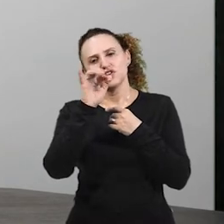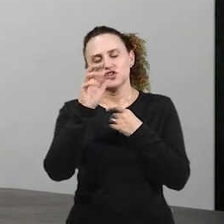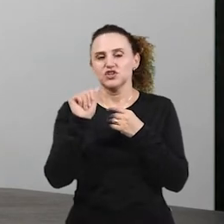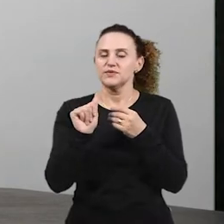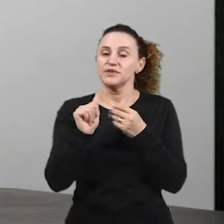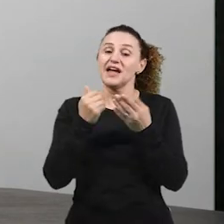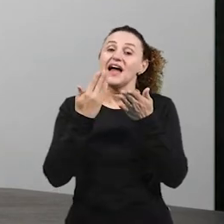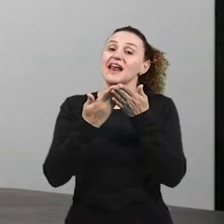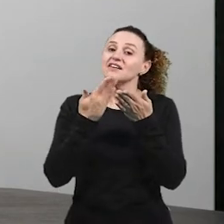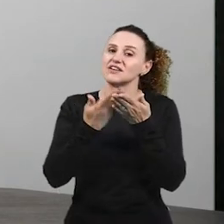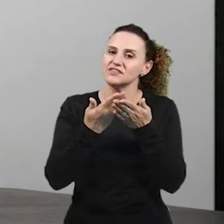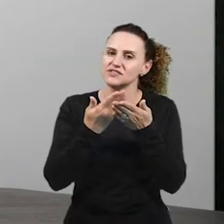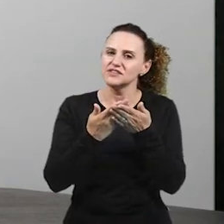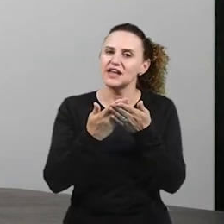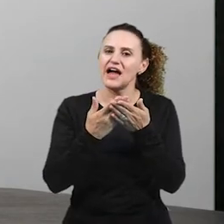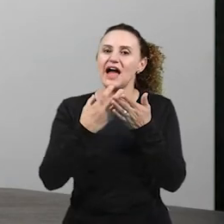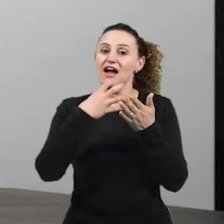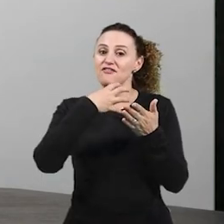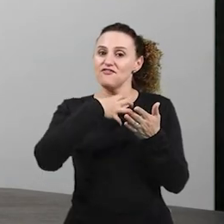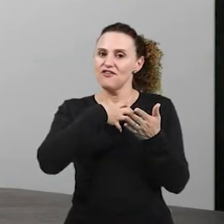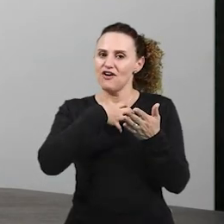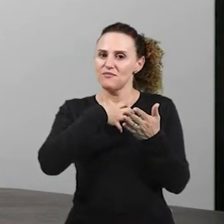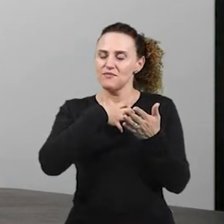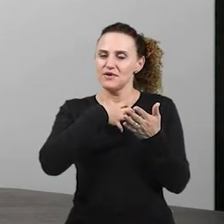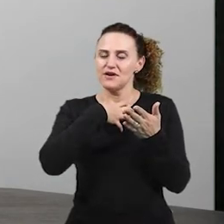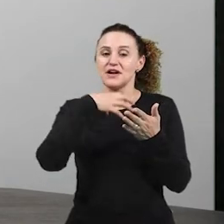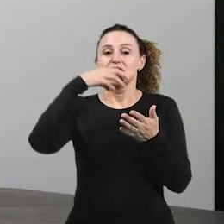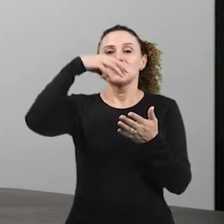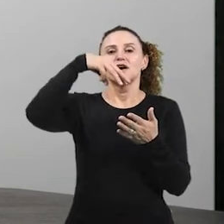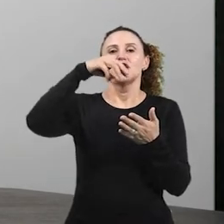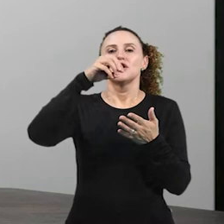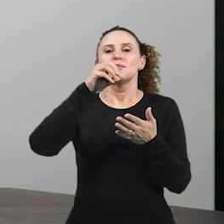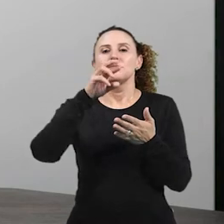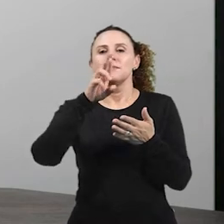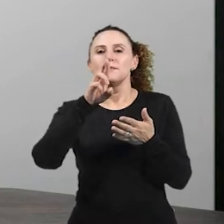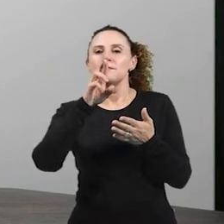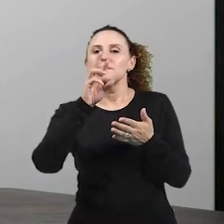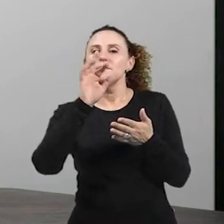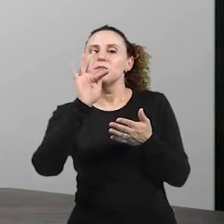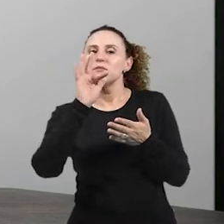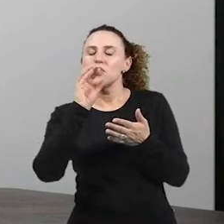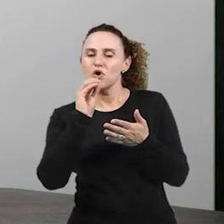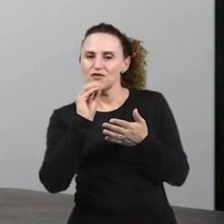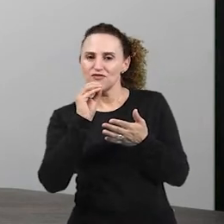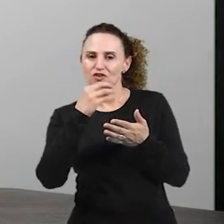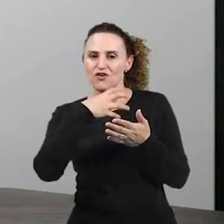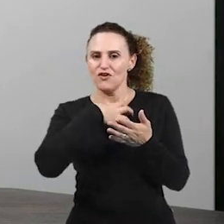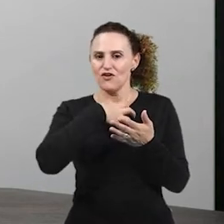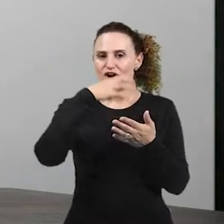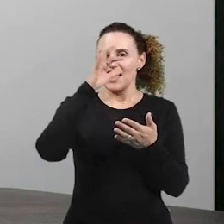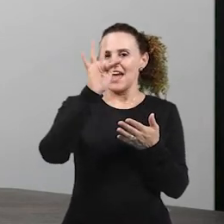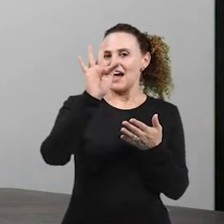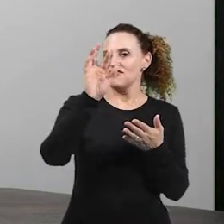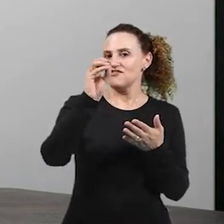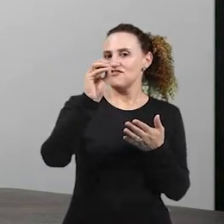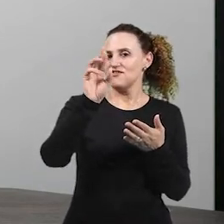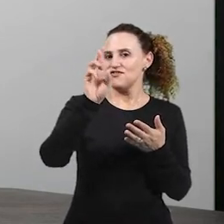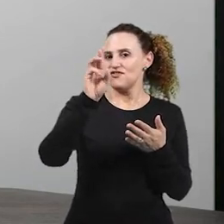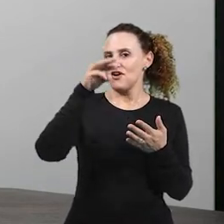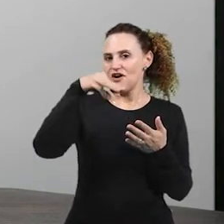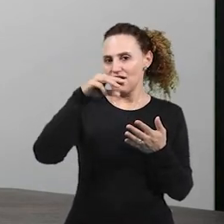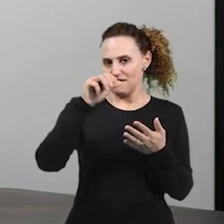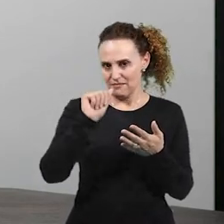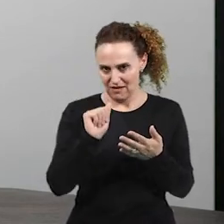próprio nome diz ela vai estudar a forma morpho forma hoje estudo da forma Então deve no dia eu